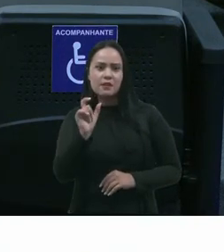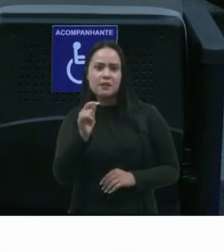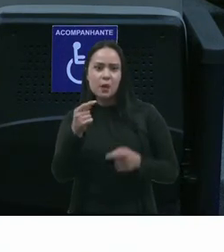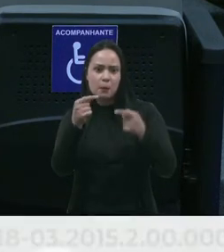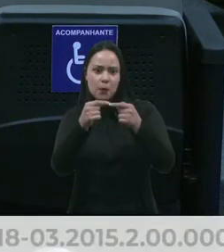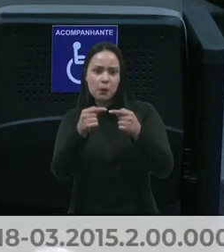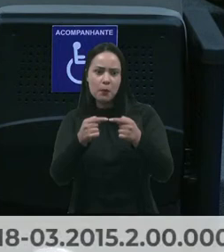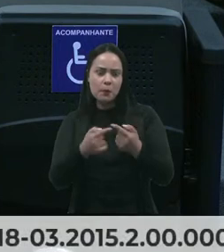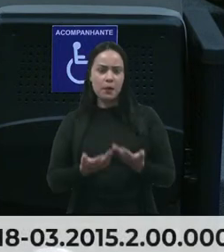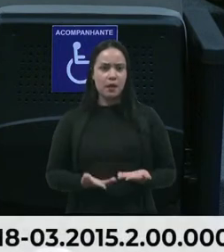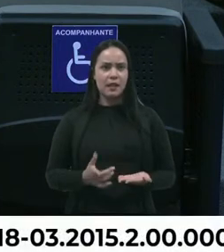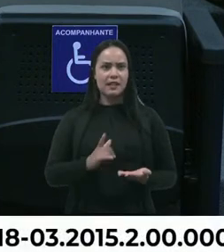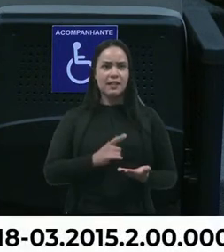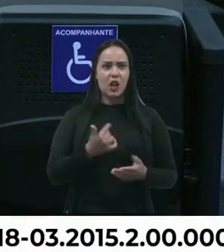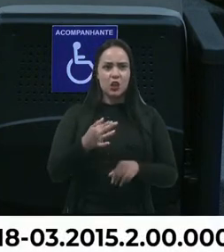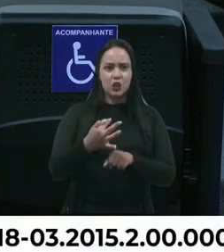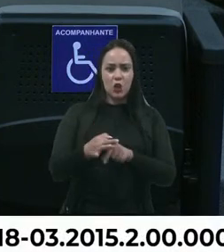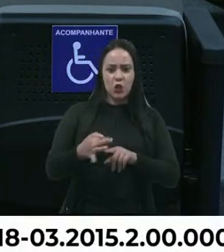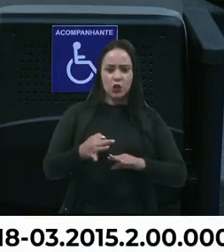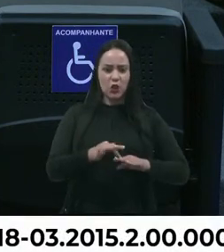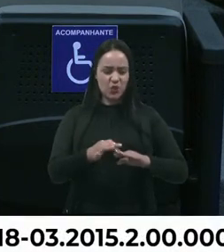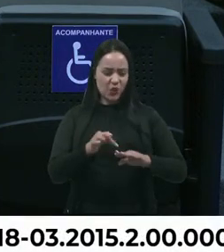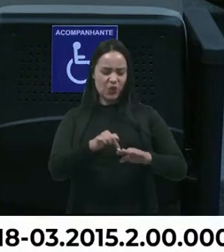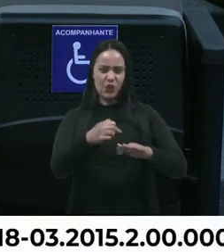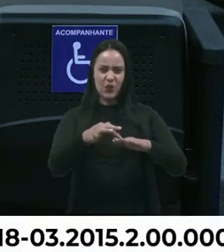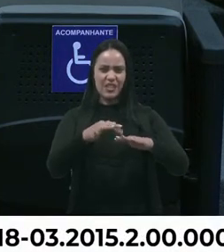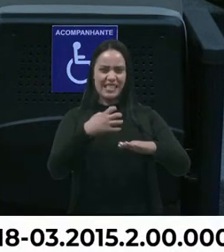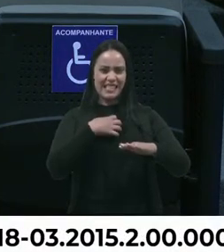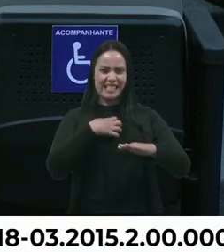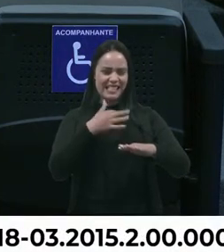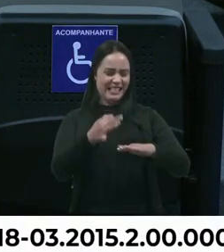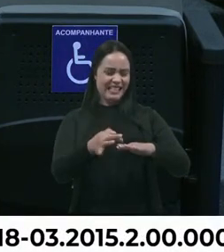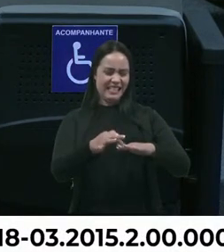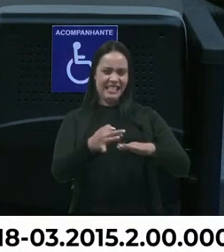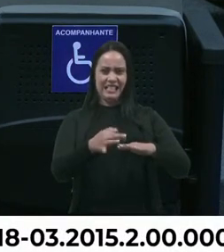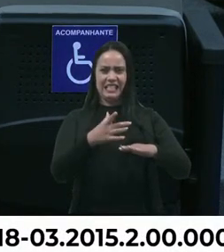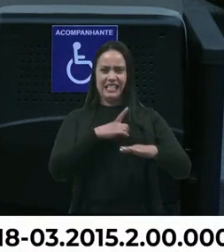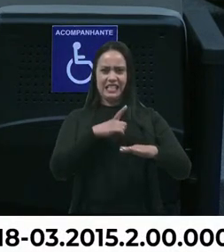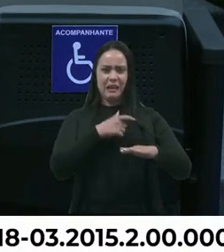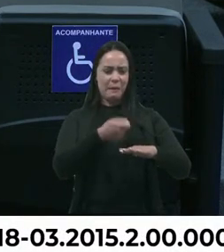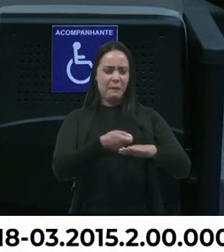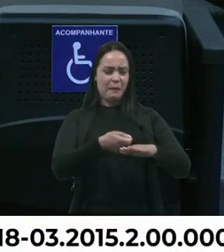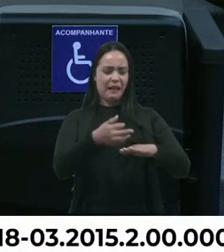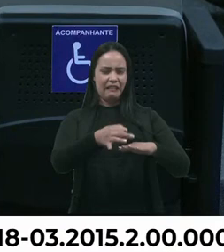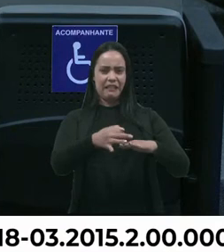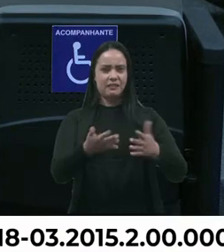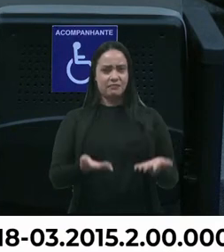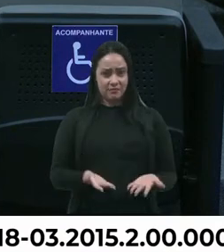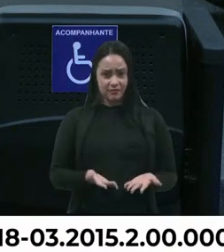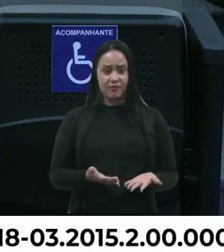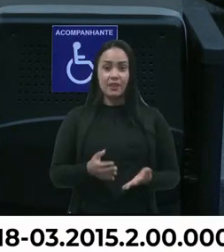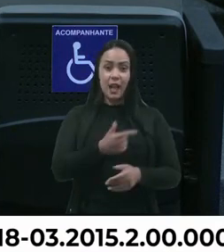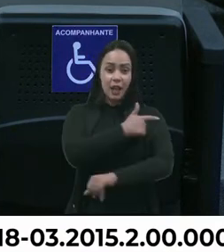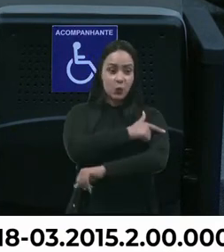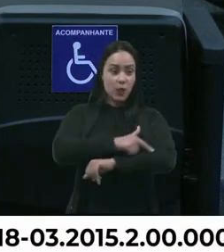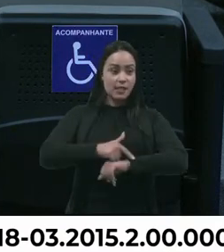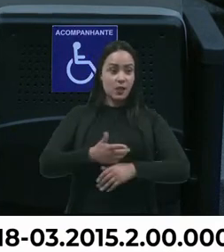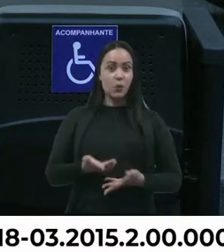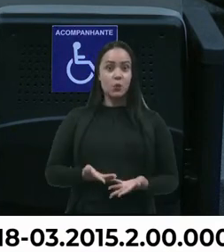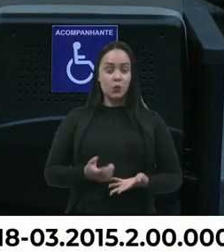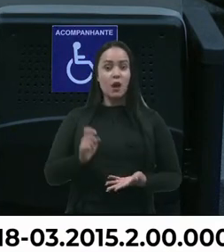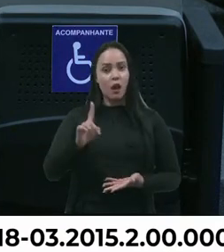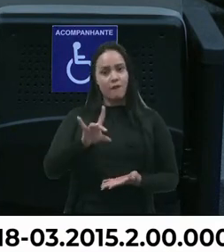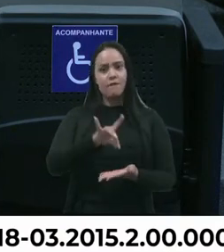inconciliáveis. Você tem um machucadinho no dedo, você diz, olha, que coisinha chata, está me insistindo aqui. Tá? Então, a educação é,